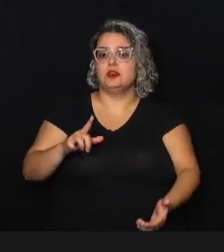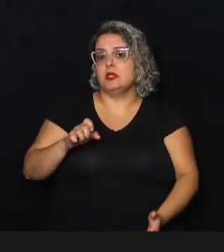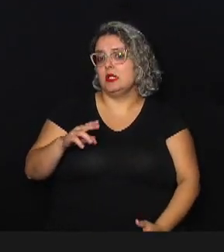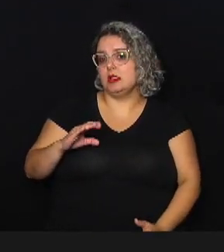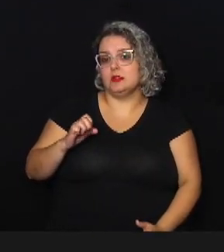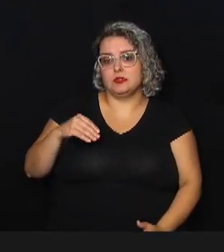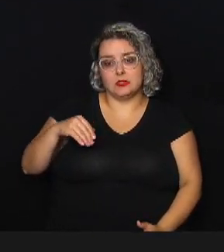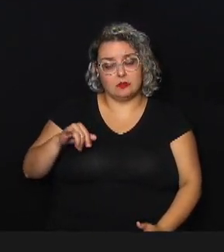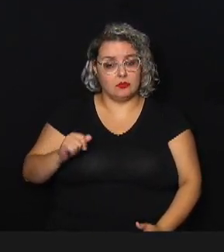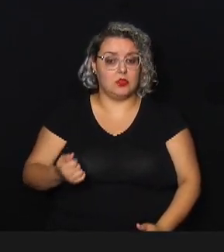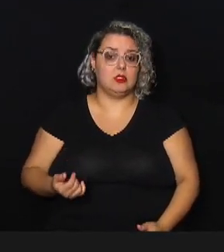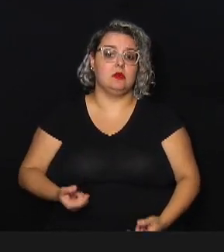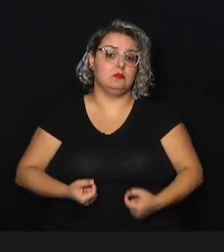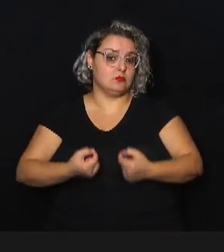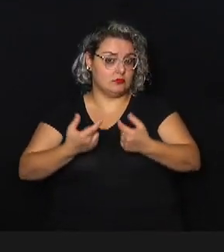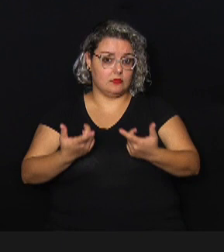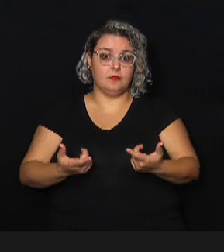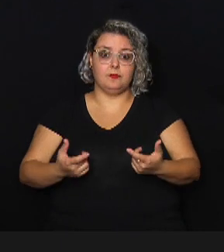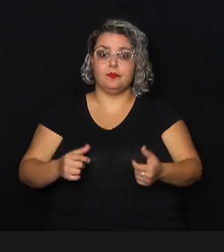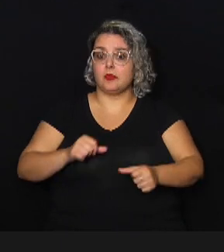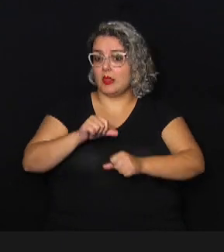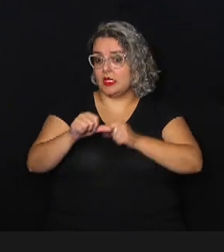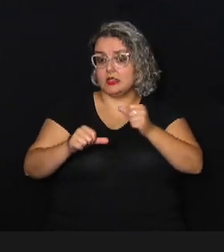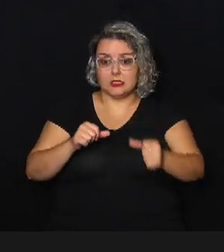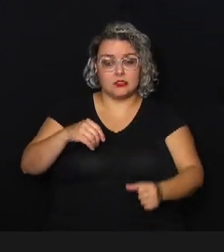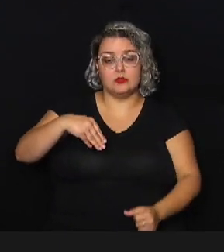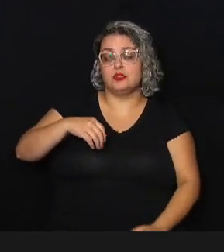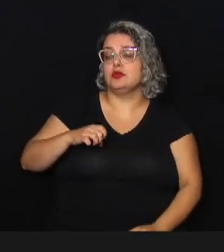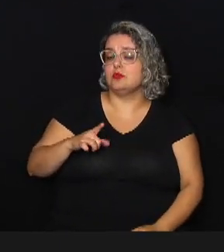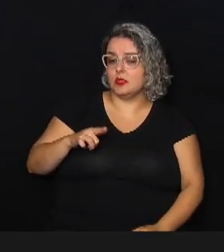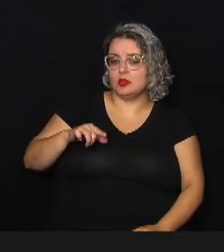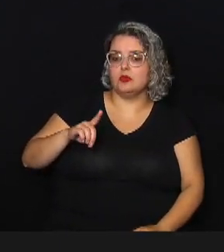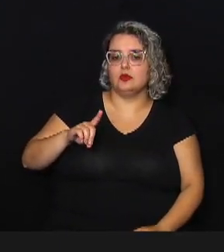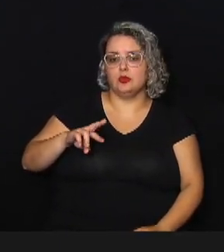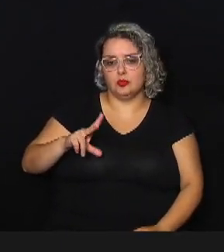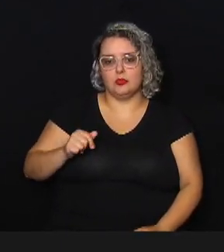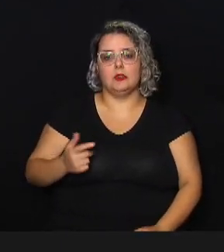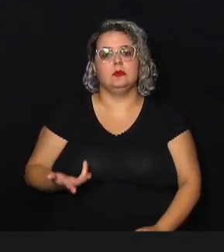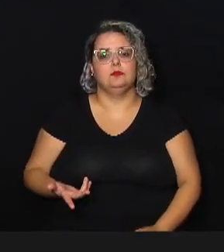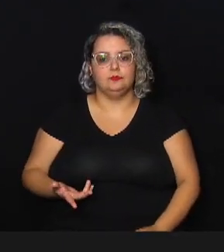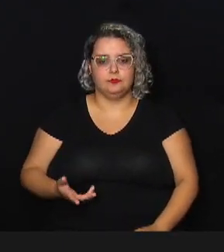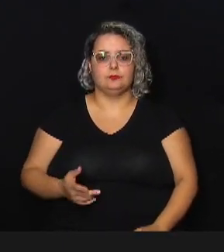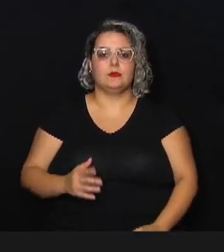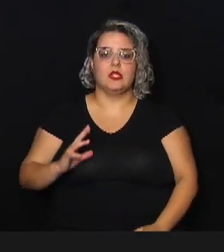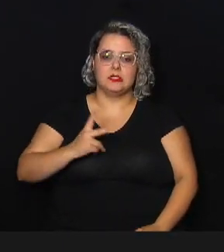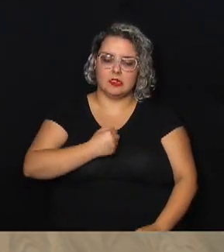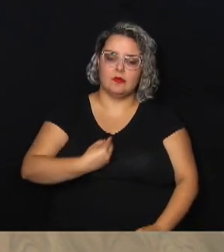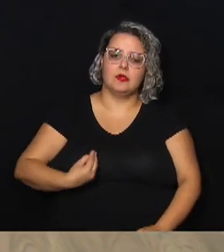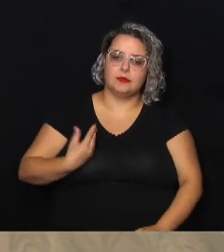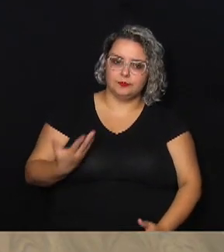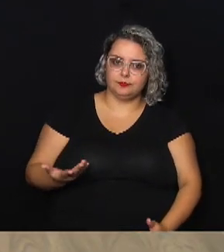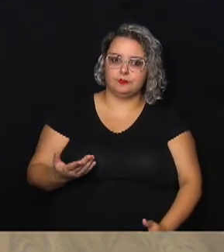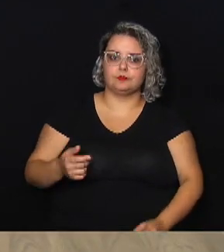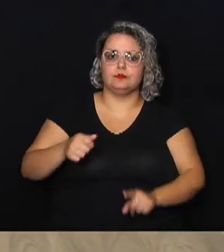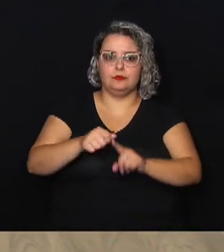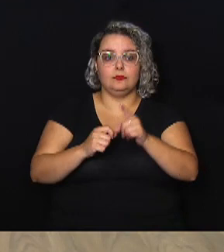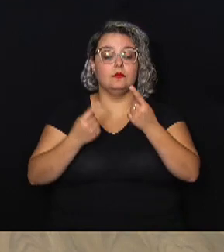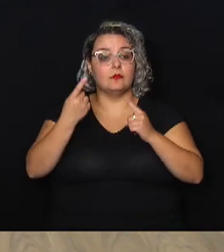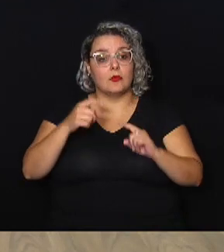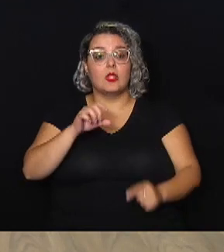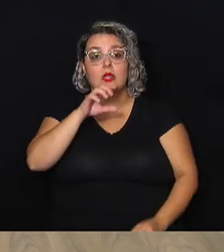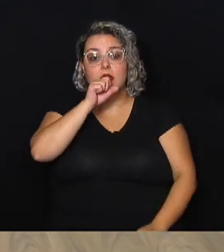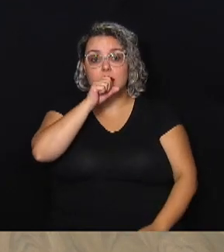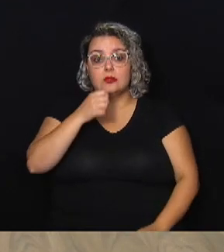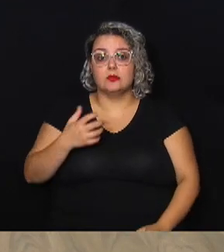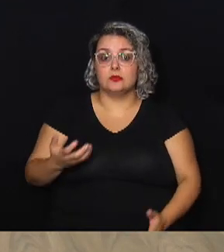tratamentos oncológicos, transplantes de medula, a doação de sangue salva vidas, assim como a de medula. Doutora, a gente está aí no Fevereiro Laranja, né? Que